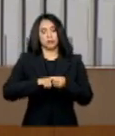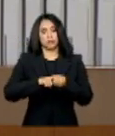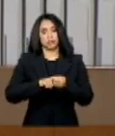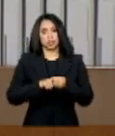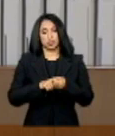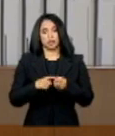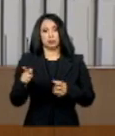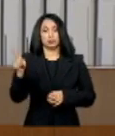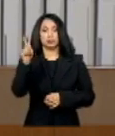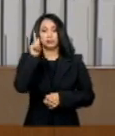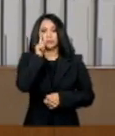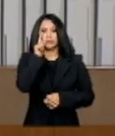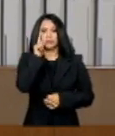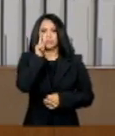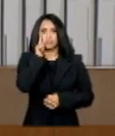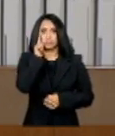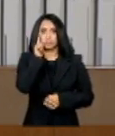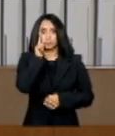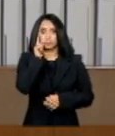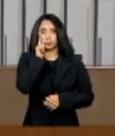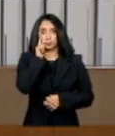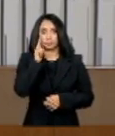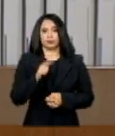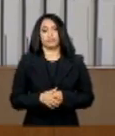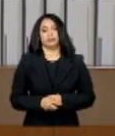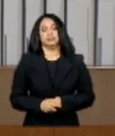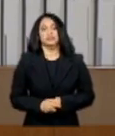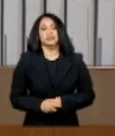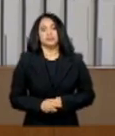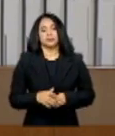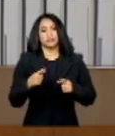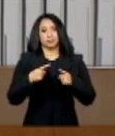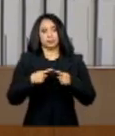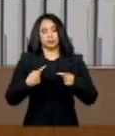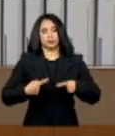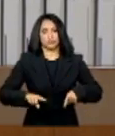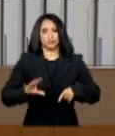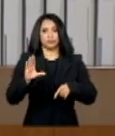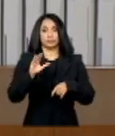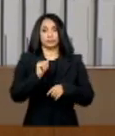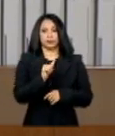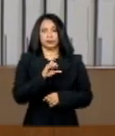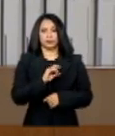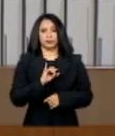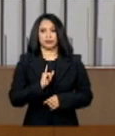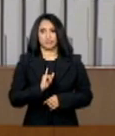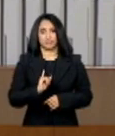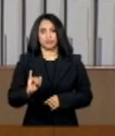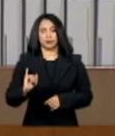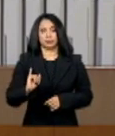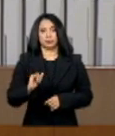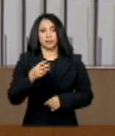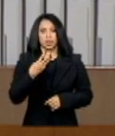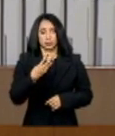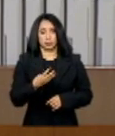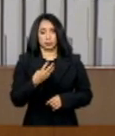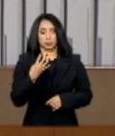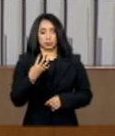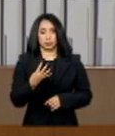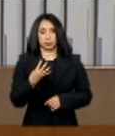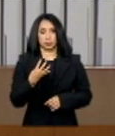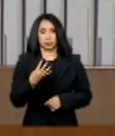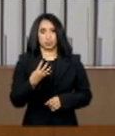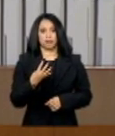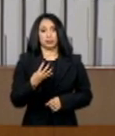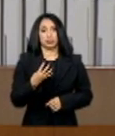mendes da ação direta de inconstitucionalidade 3446 procedente do distrito